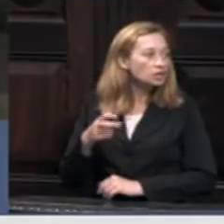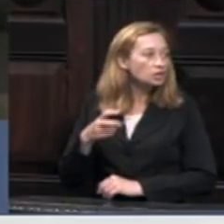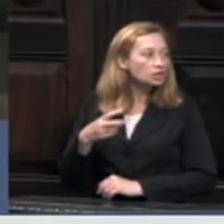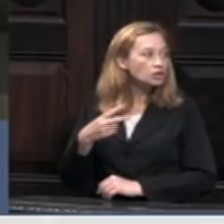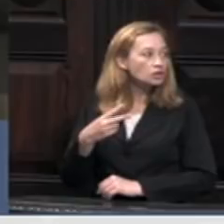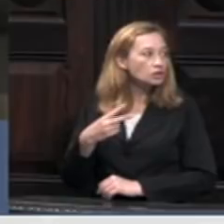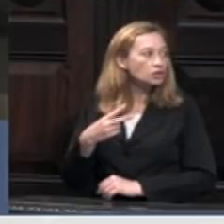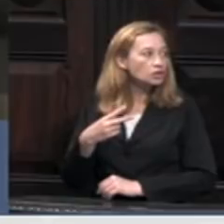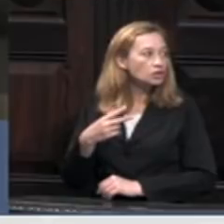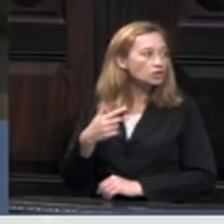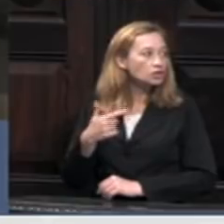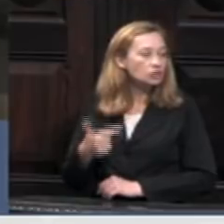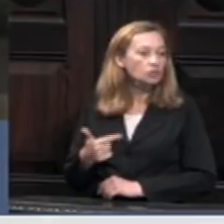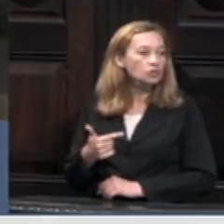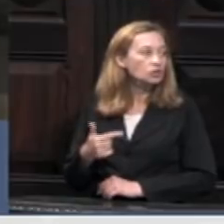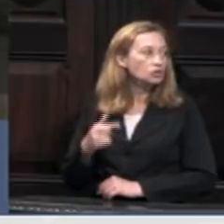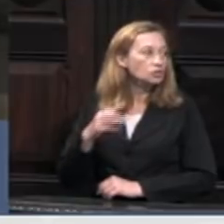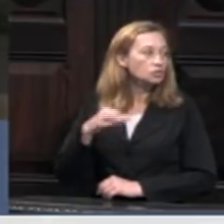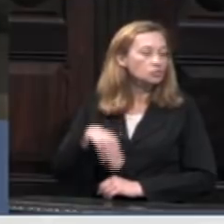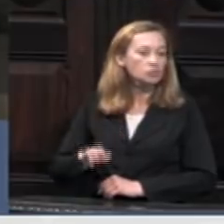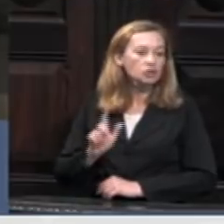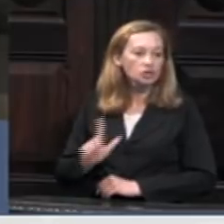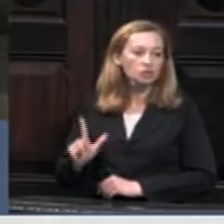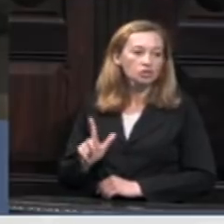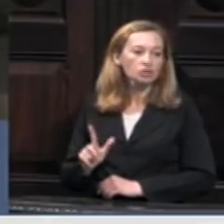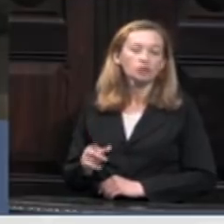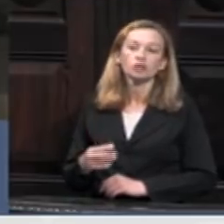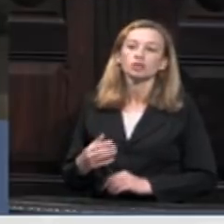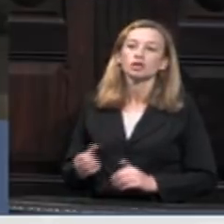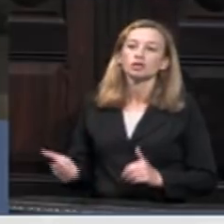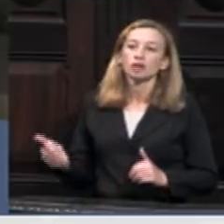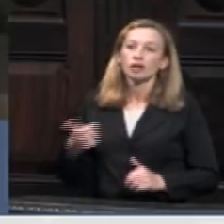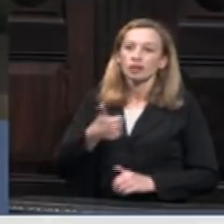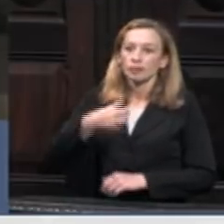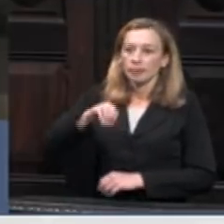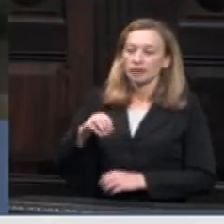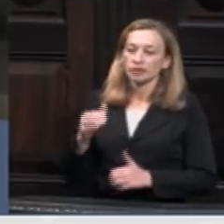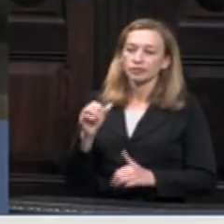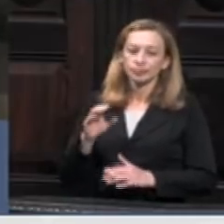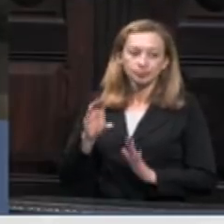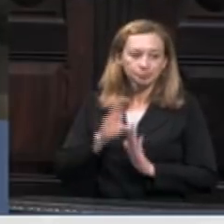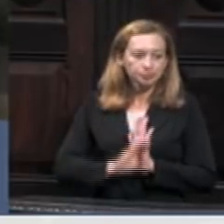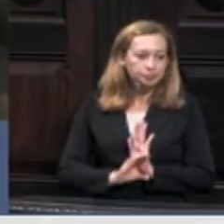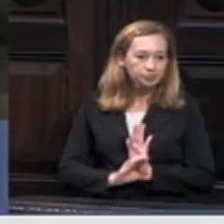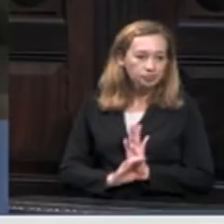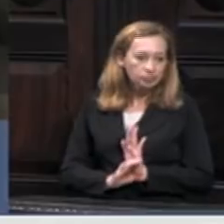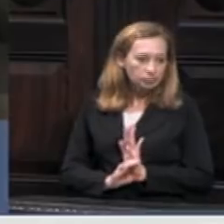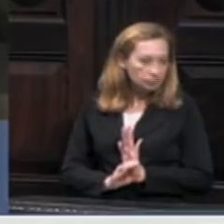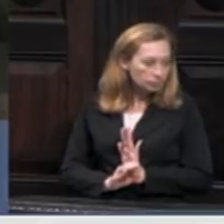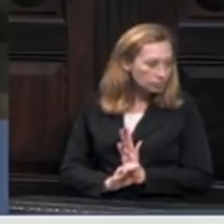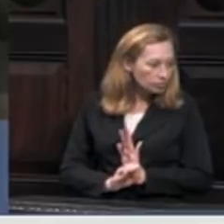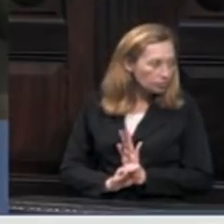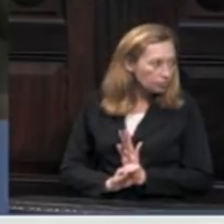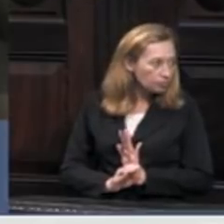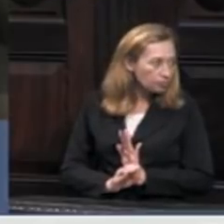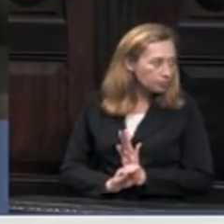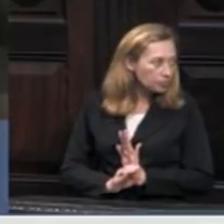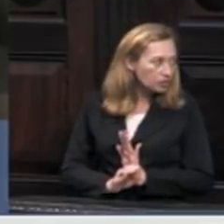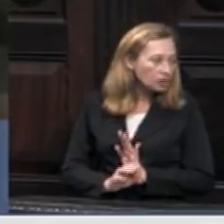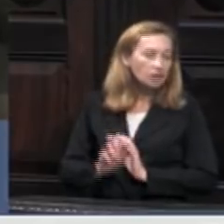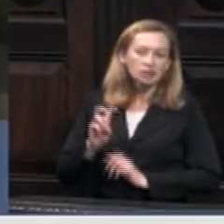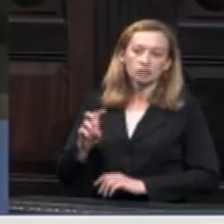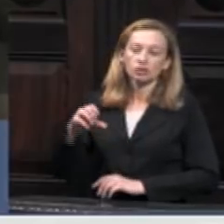72,95%. Favorável com a subemenda a 10 emendas, 3,42%. Pela prejudicabilidade a 59